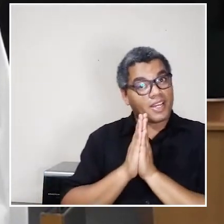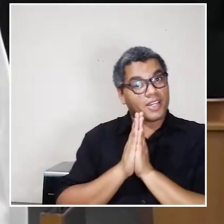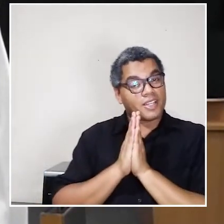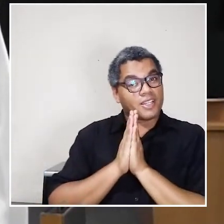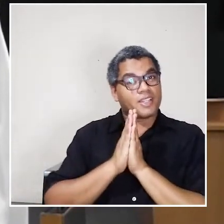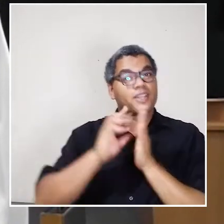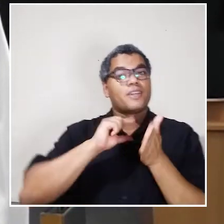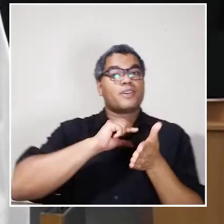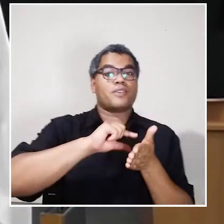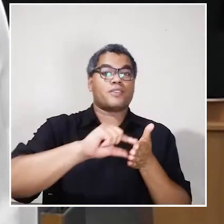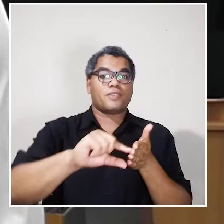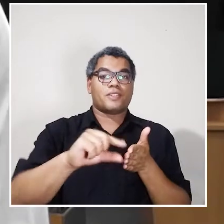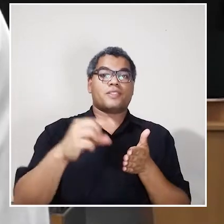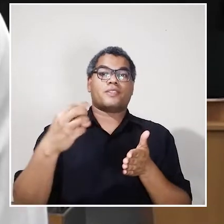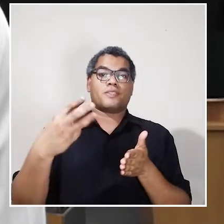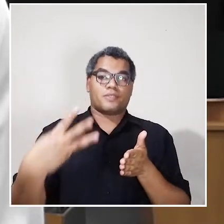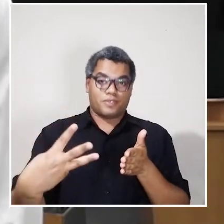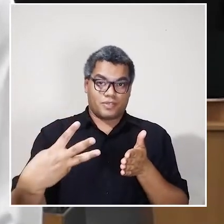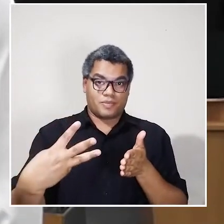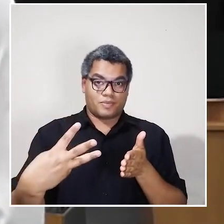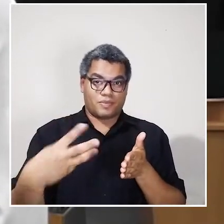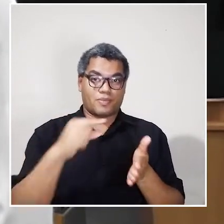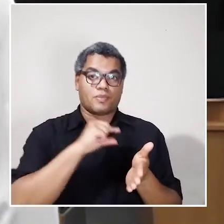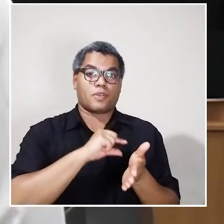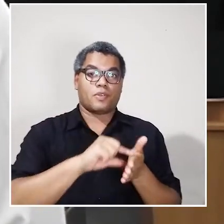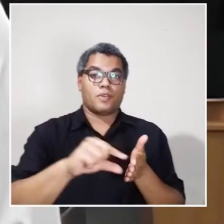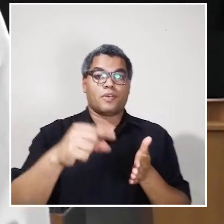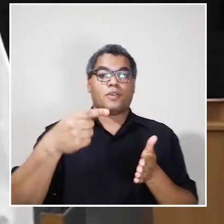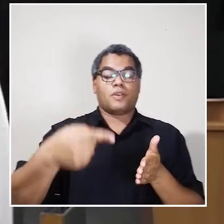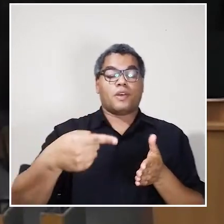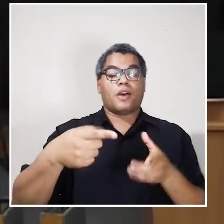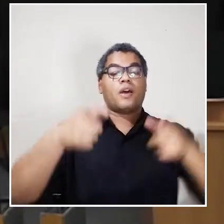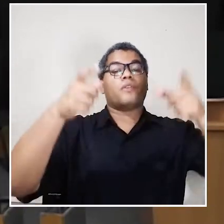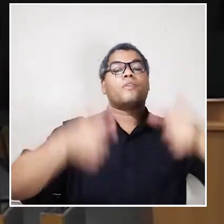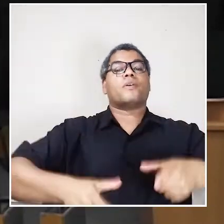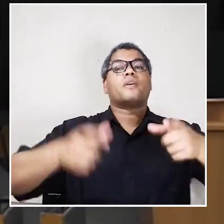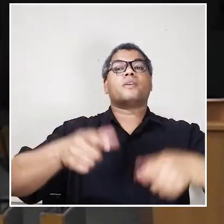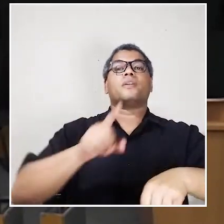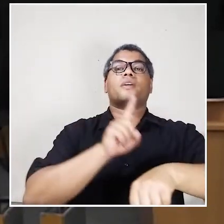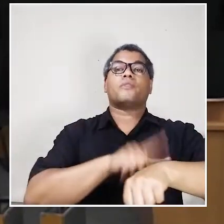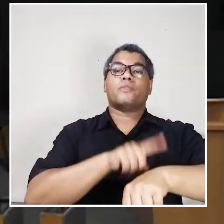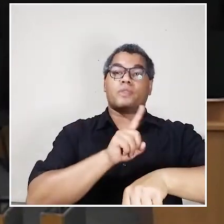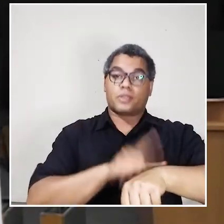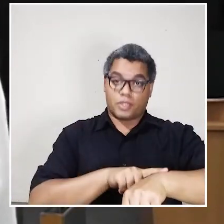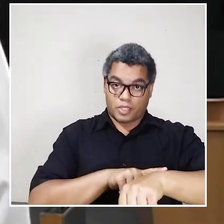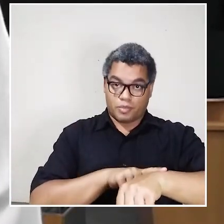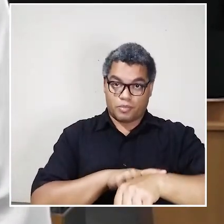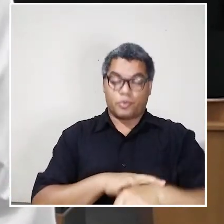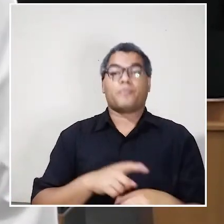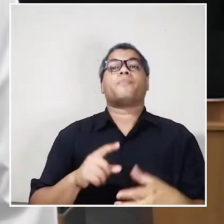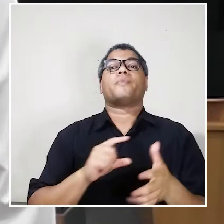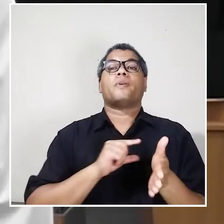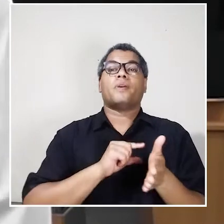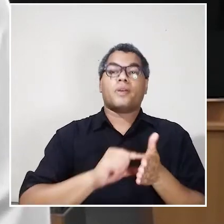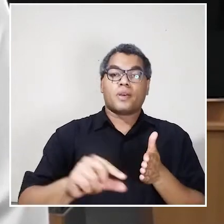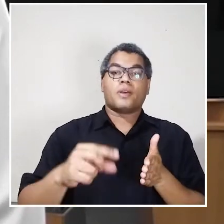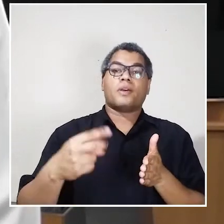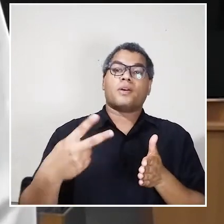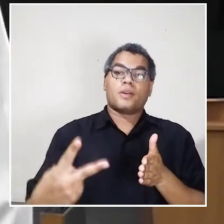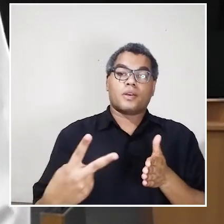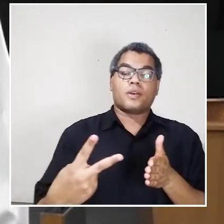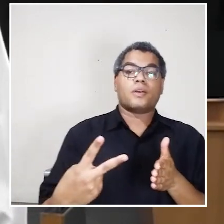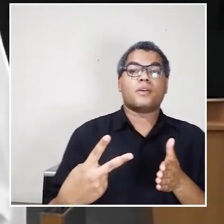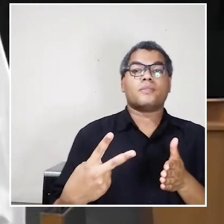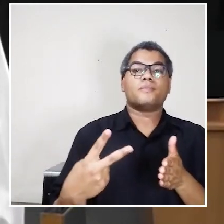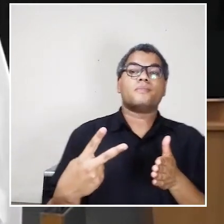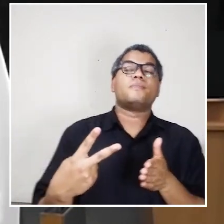Tá? No versículo 1 nós nos localizamos no tempo, no 2 ele mostra, agora eu acho